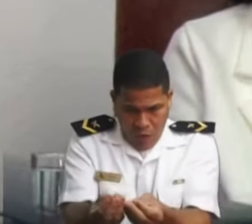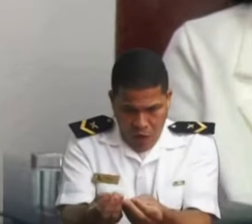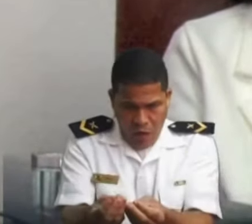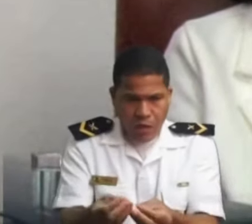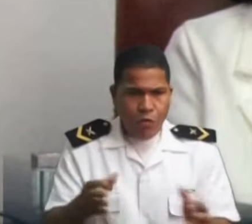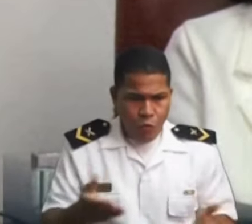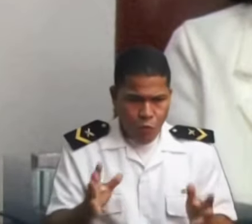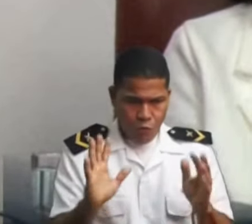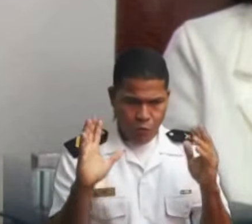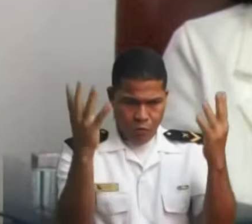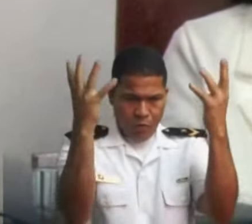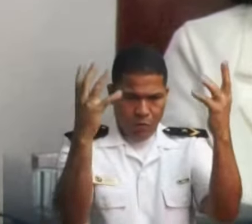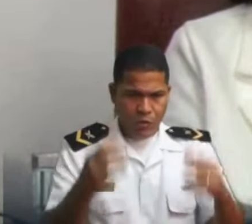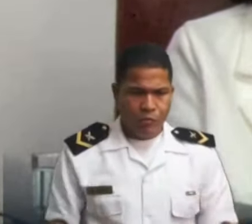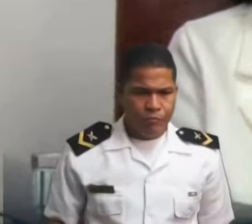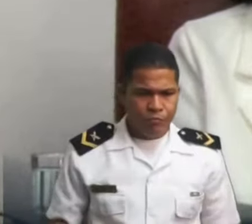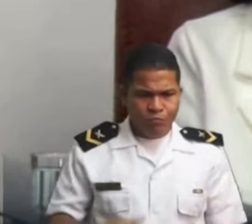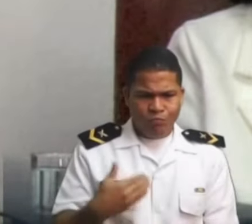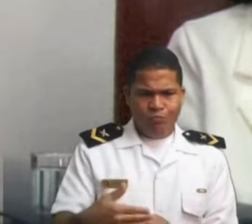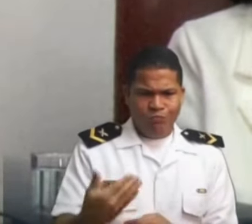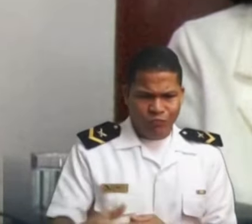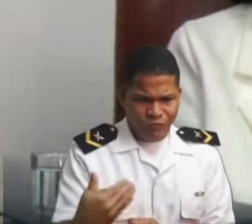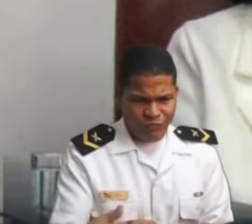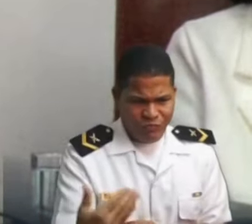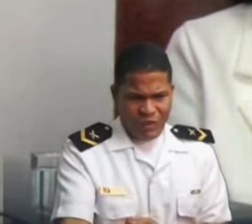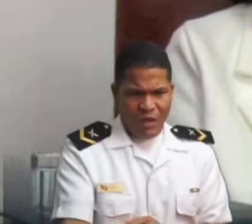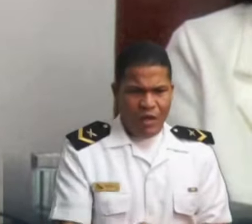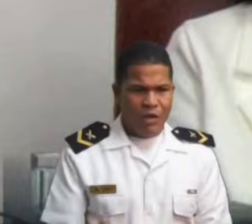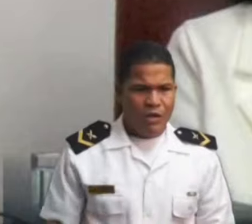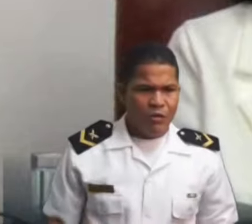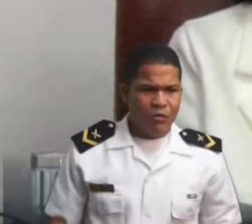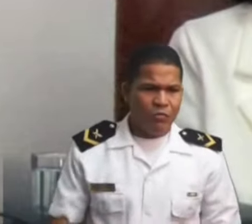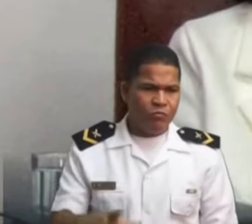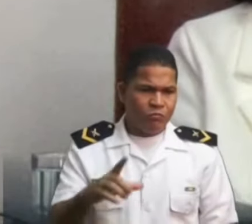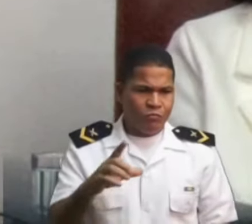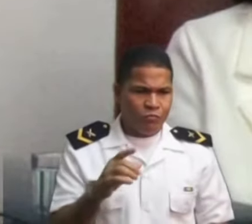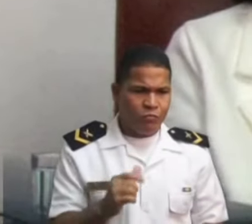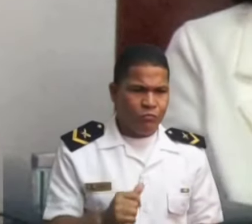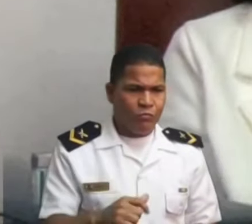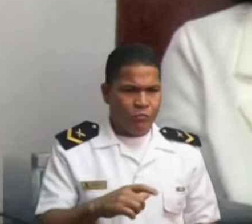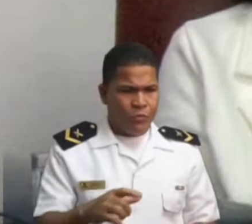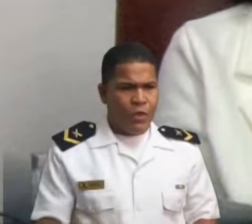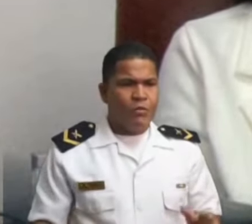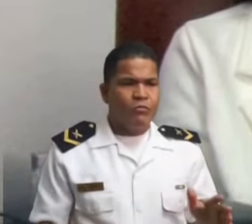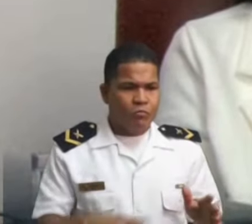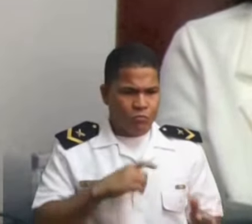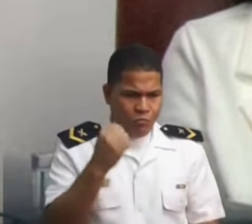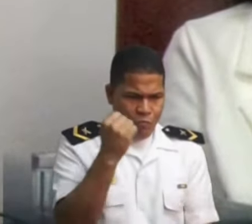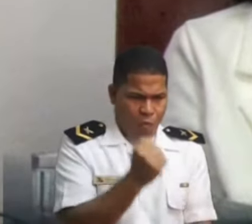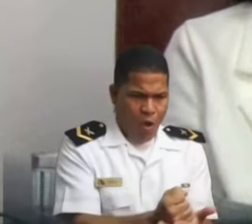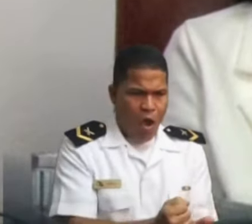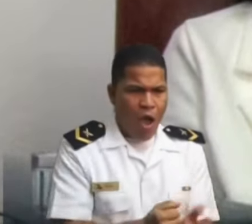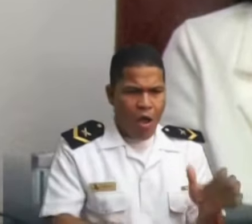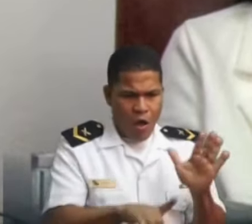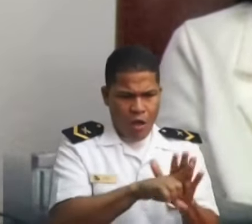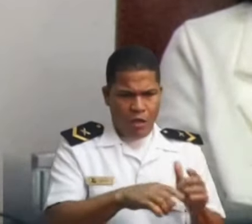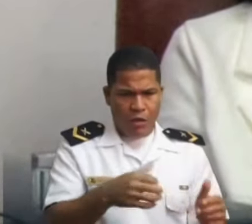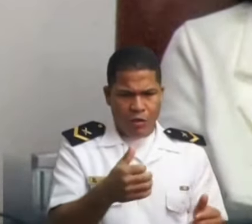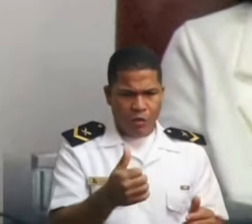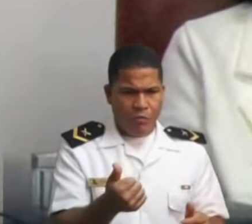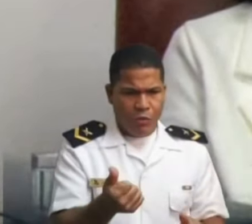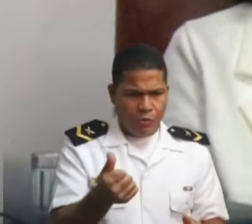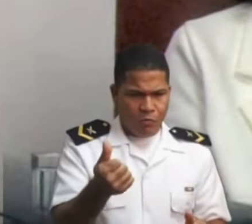Nestes 90 anos, outra efeméride a ser ressaltada é a promulgação da Lei número 2180, de